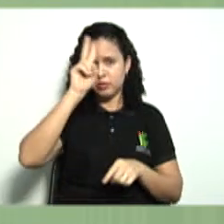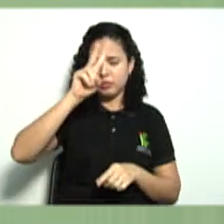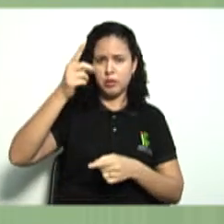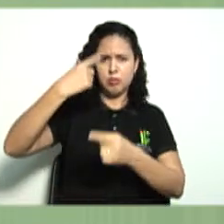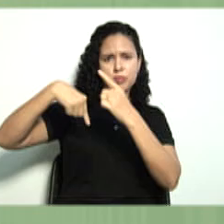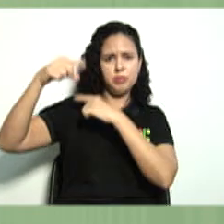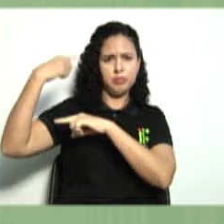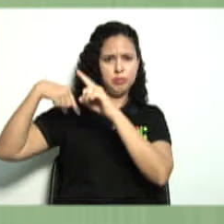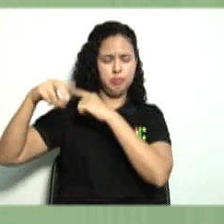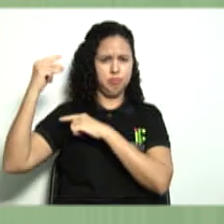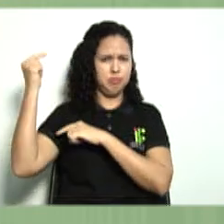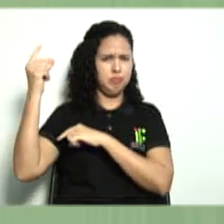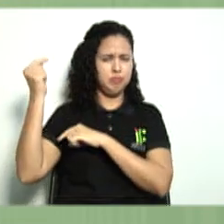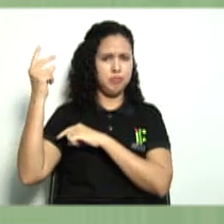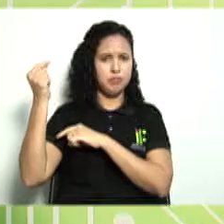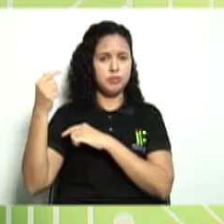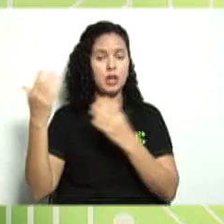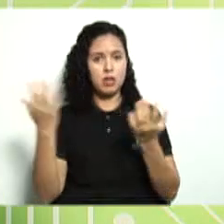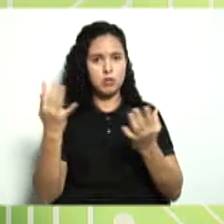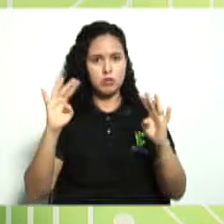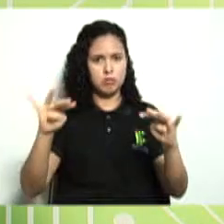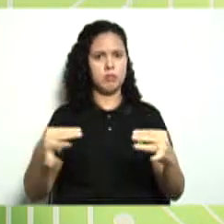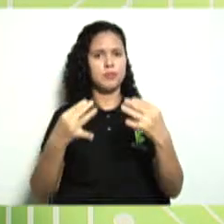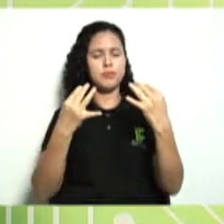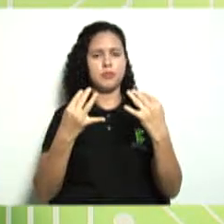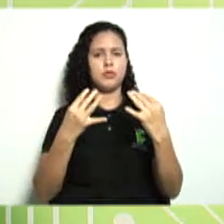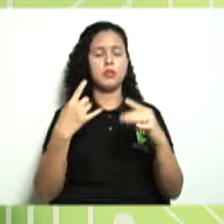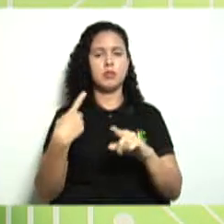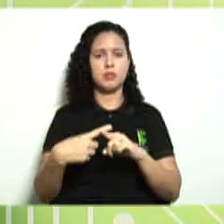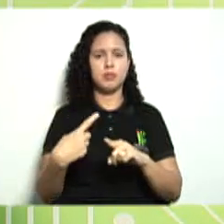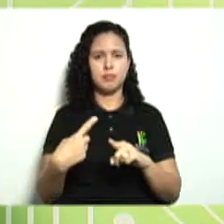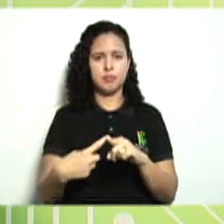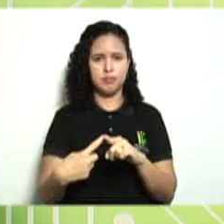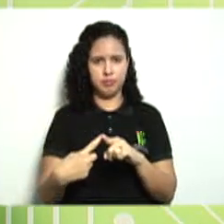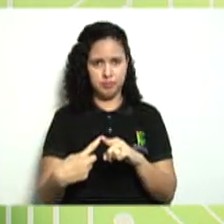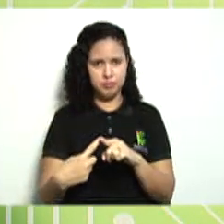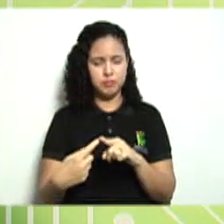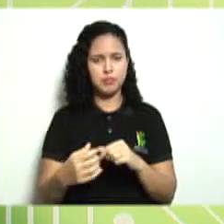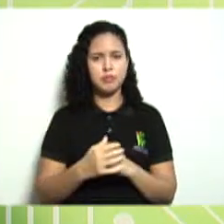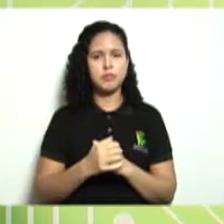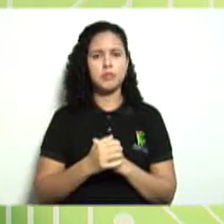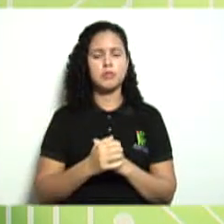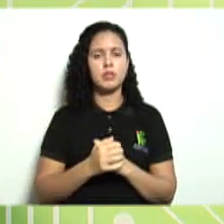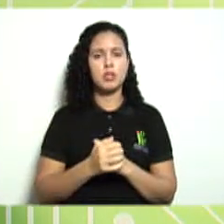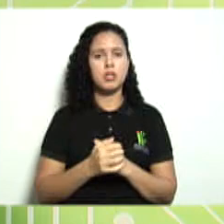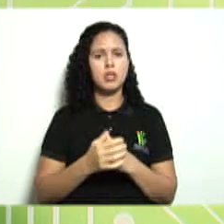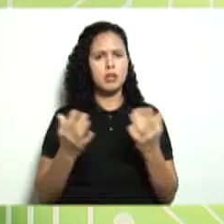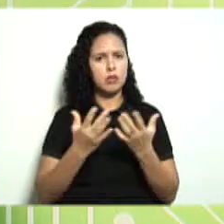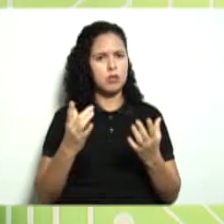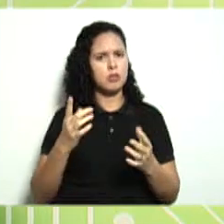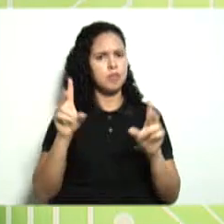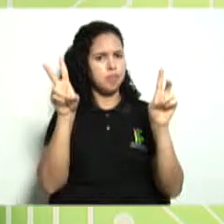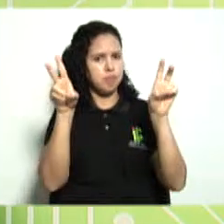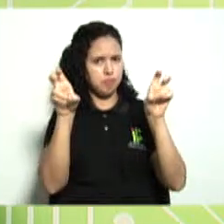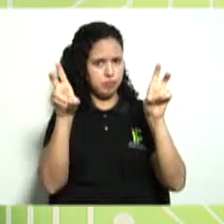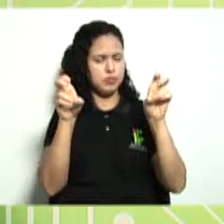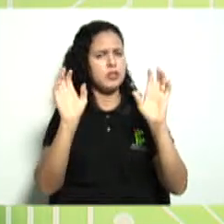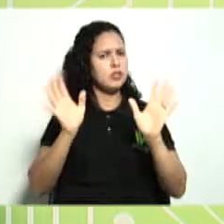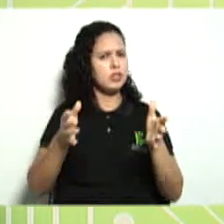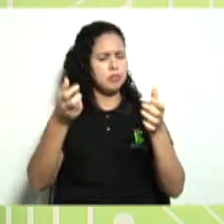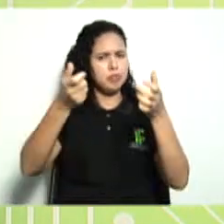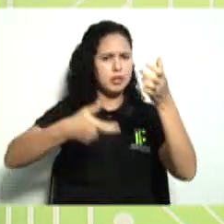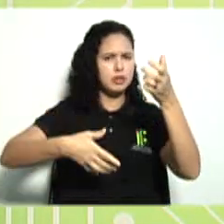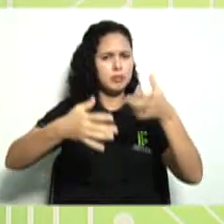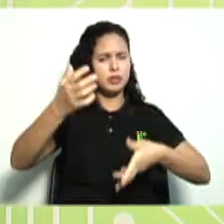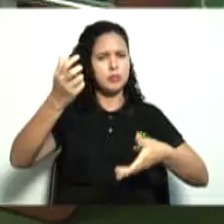história. Agora eu já peço a atenção de vocês, por quê? A gente tocou muito nesse assunto, não foi, Saulo?